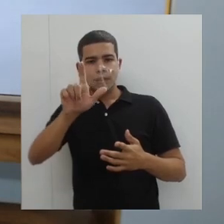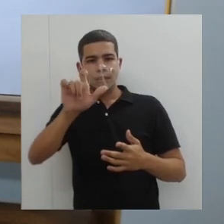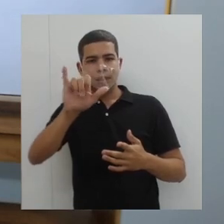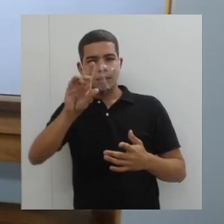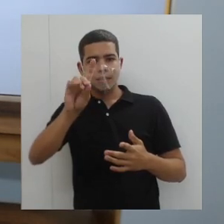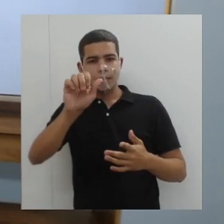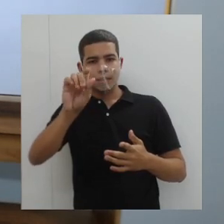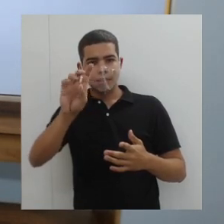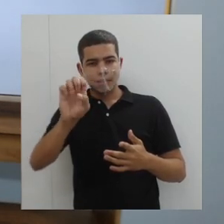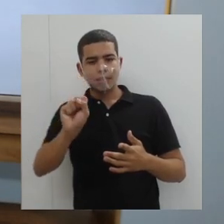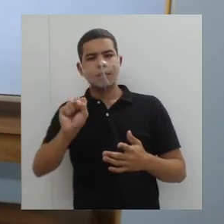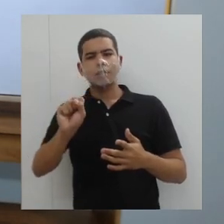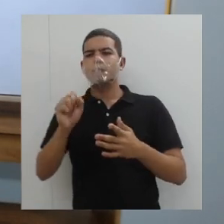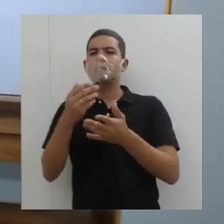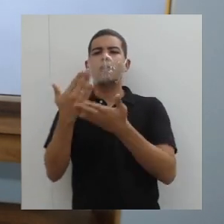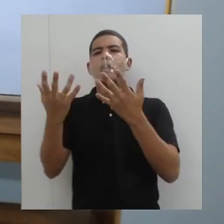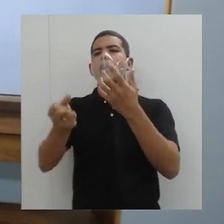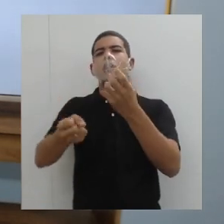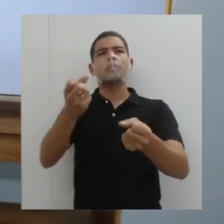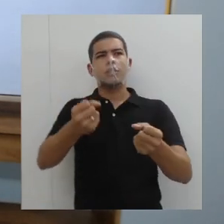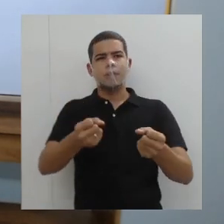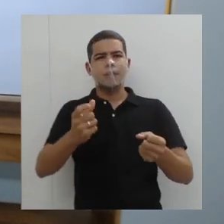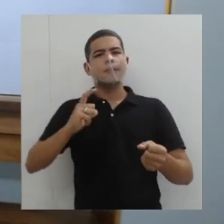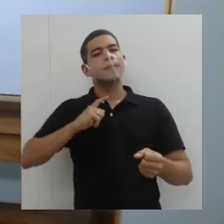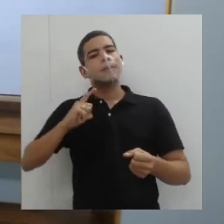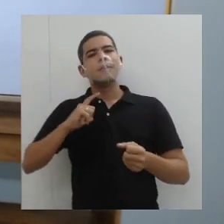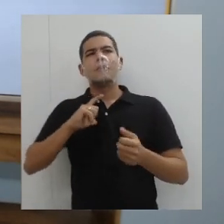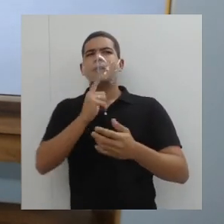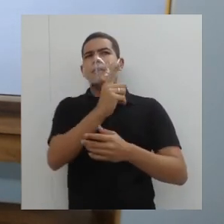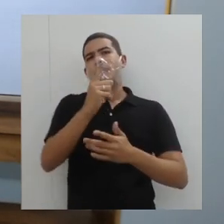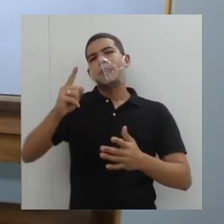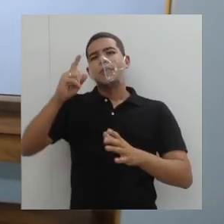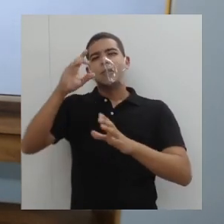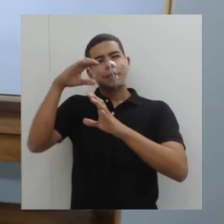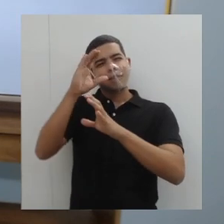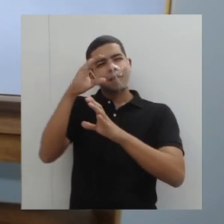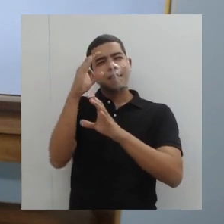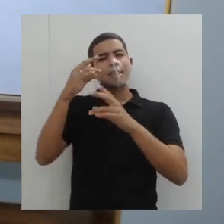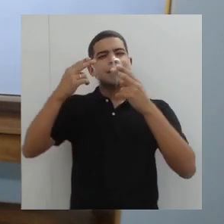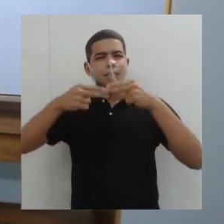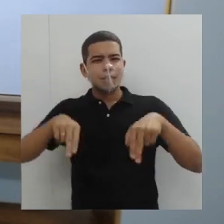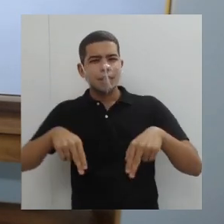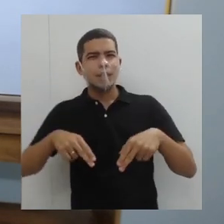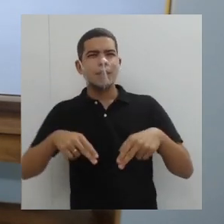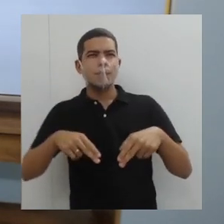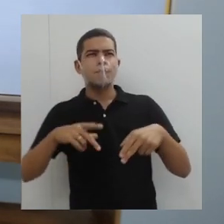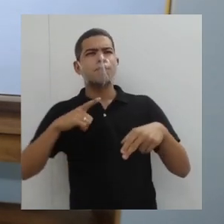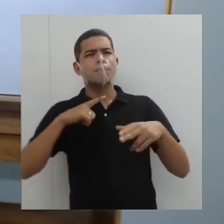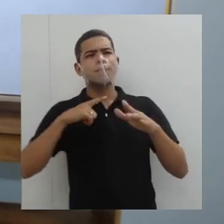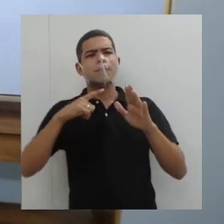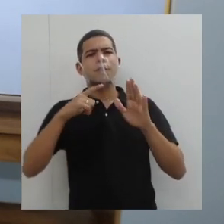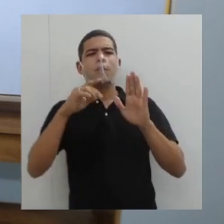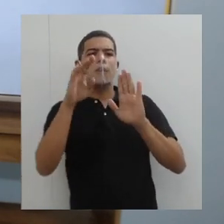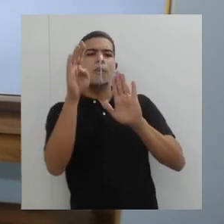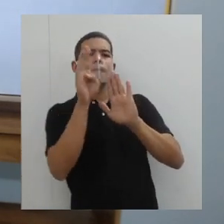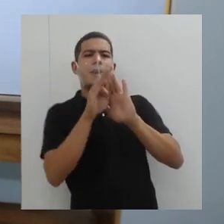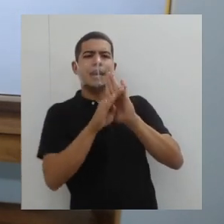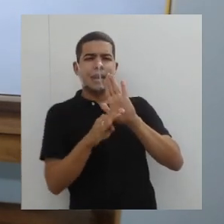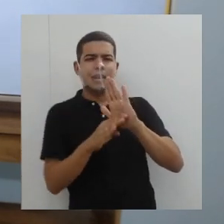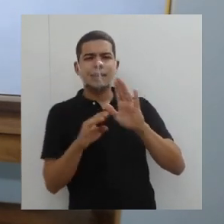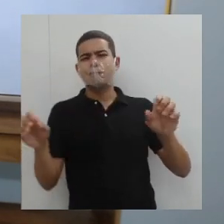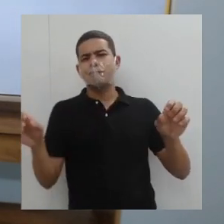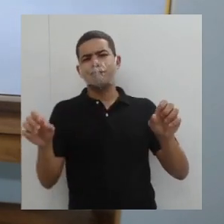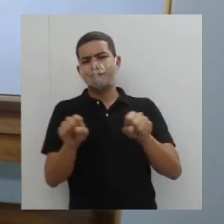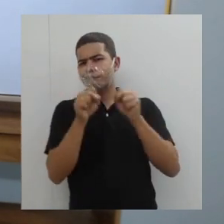existe um paradigma que a gente chama de ciência natural. Esse padrão, ele já foi desconstruído, ele já foi